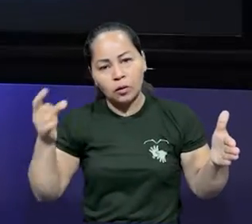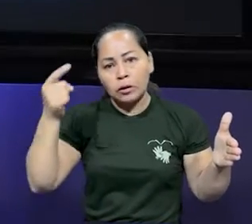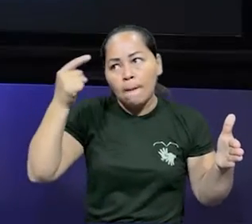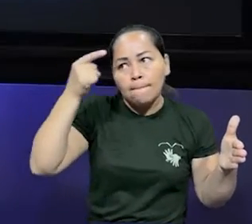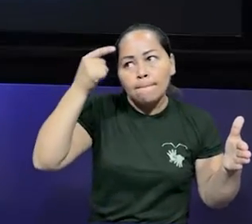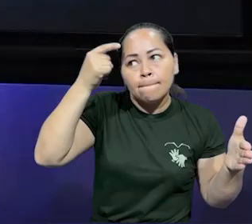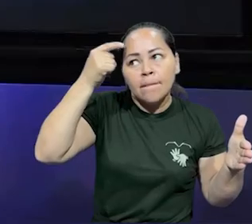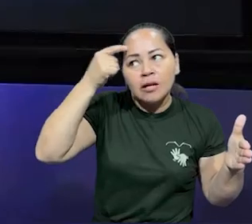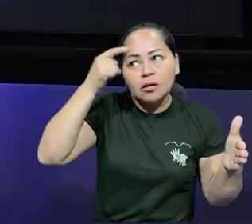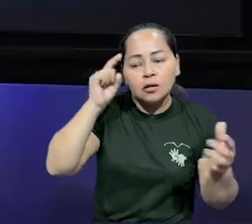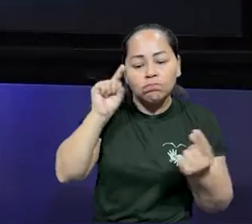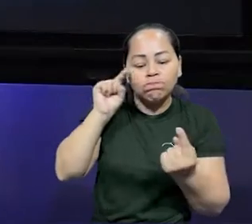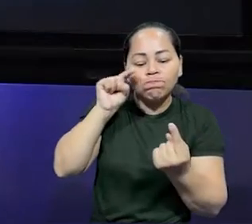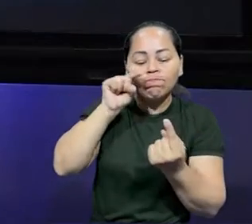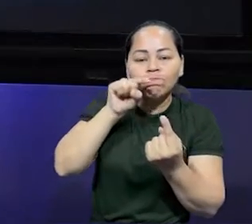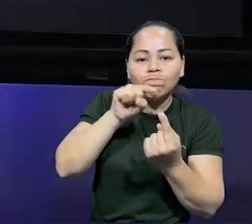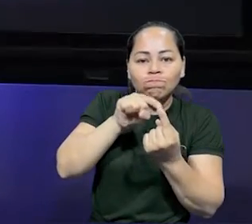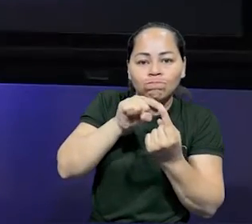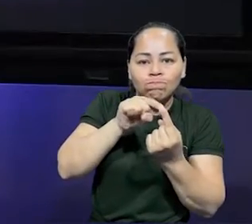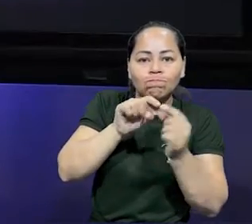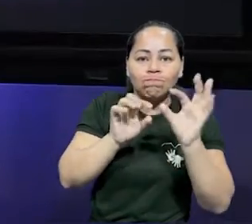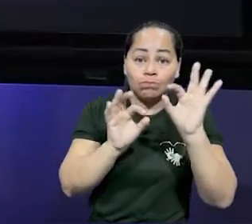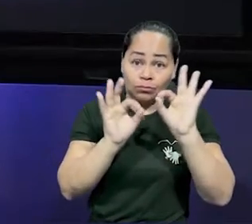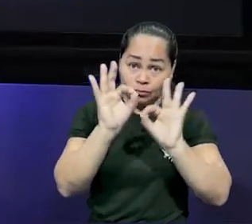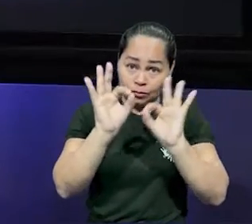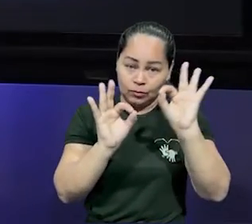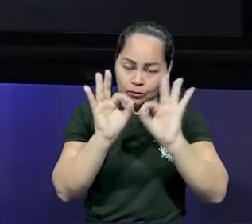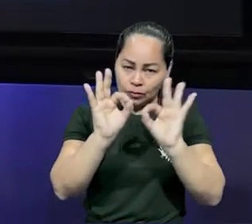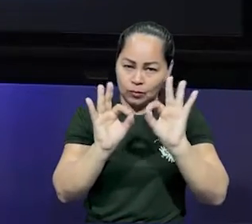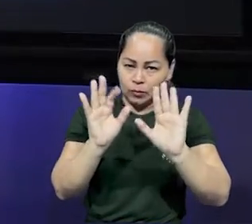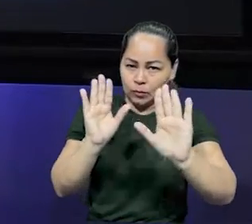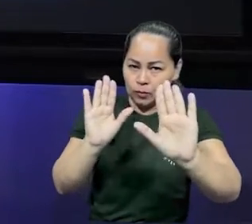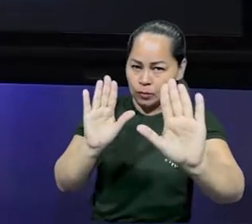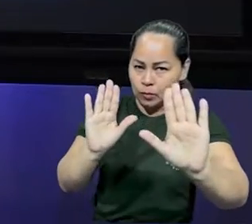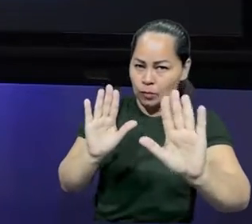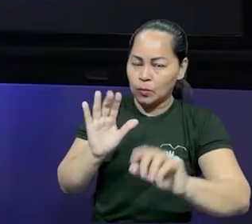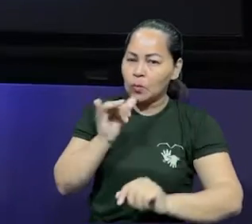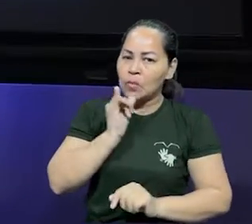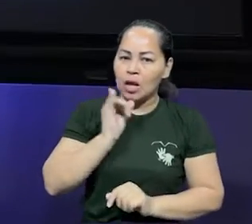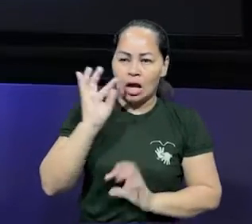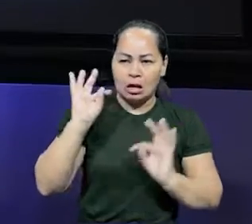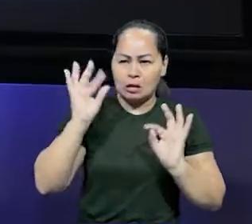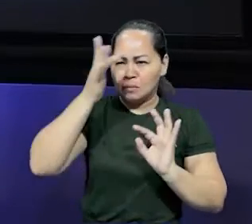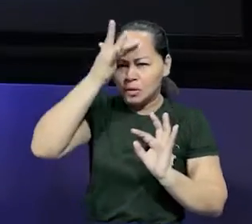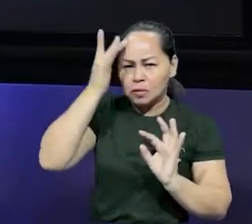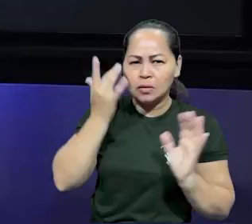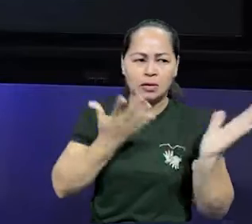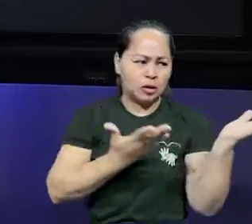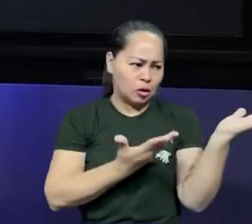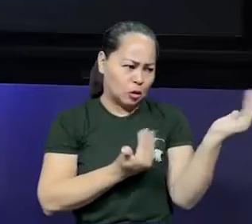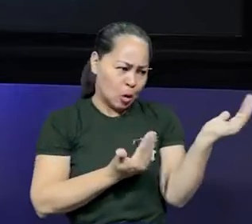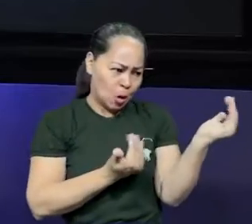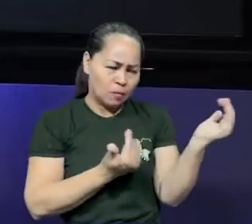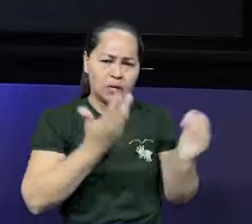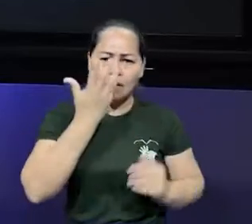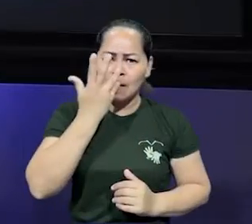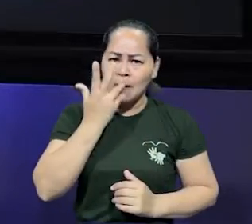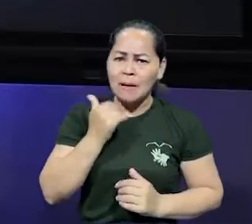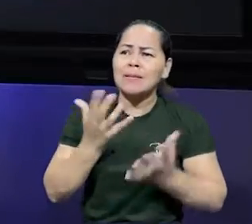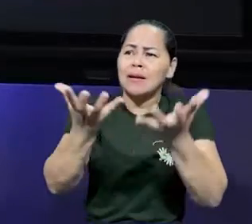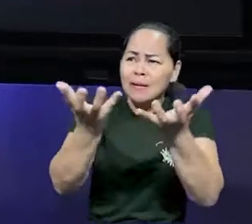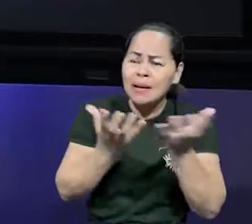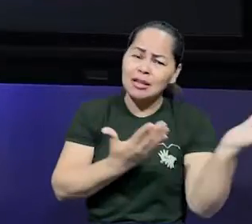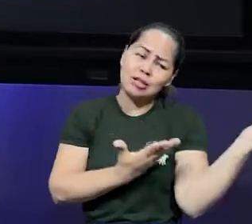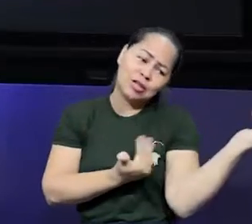Se vocês observam na nossa sociedade, todo mundo quer ser jovem. As crianças querem ser jovens, querem